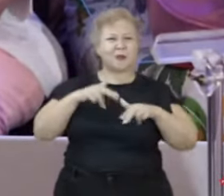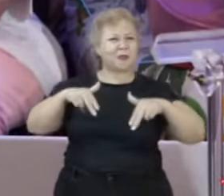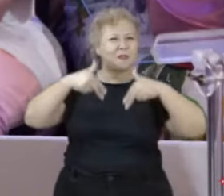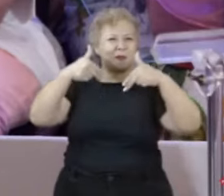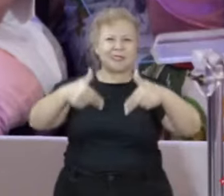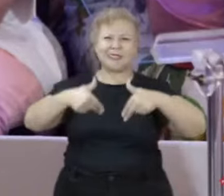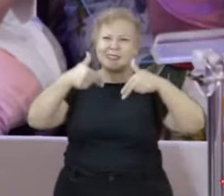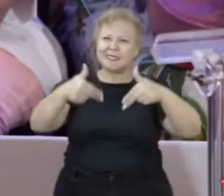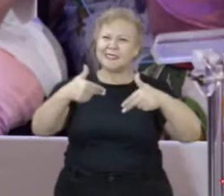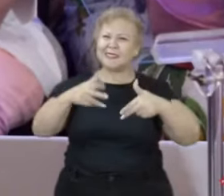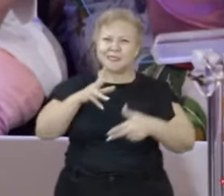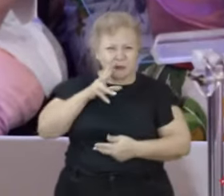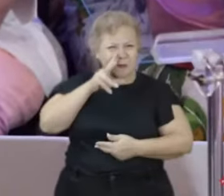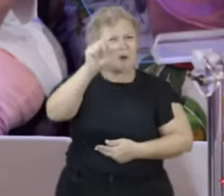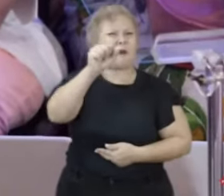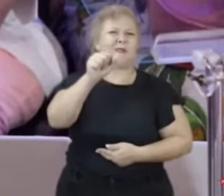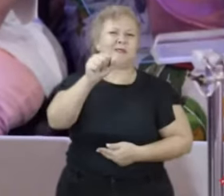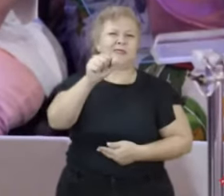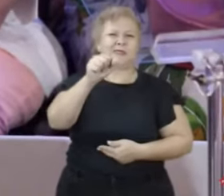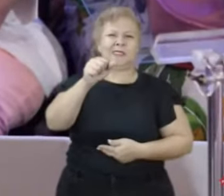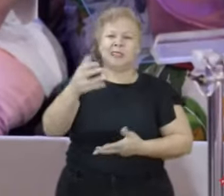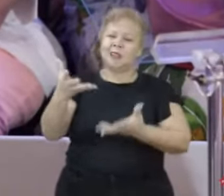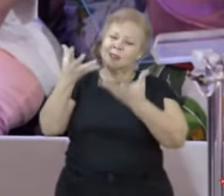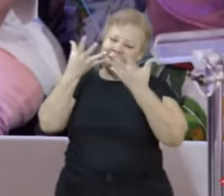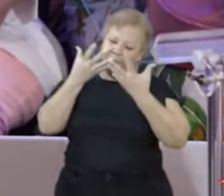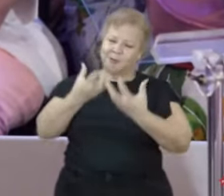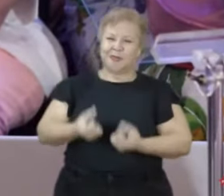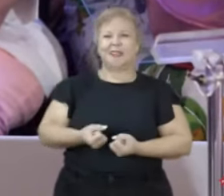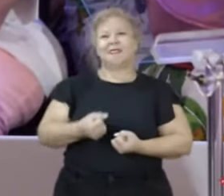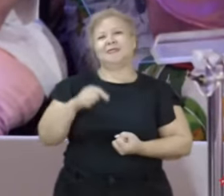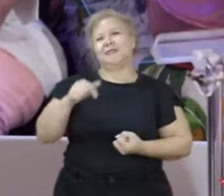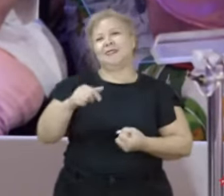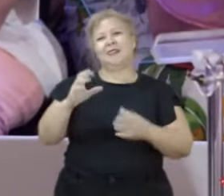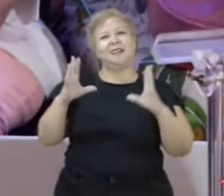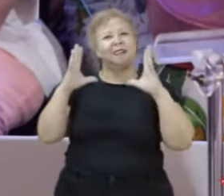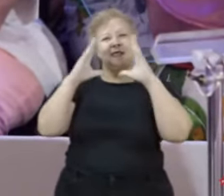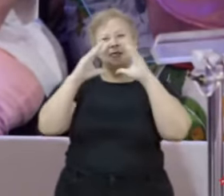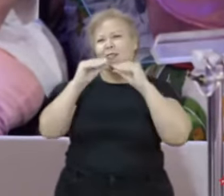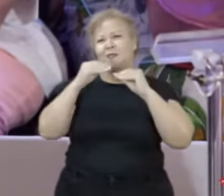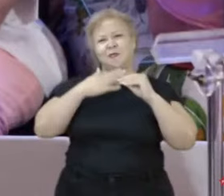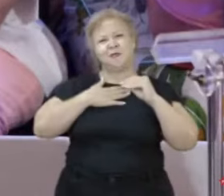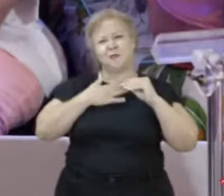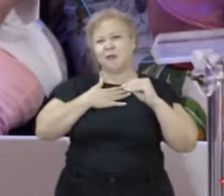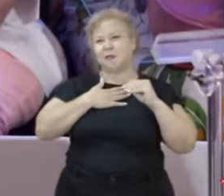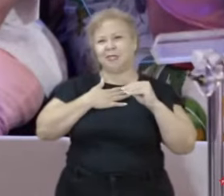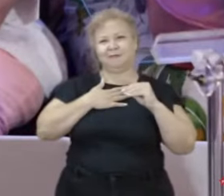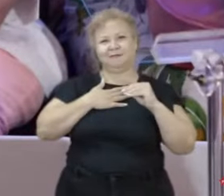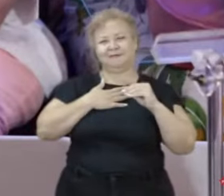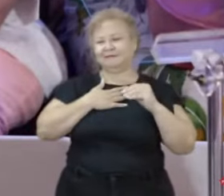tão aguerrida, me acolhem nessa noite, para mim, memorável.